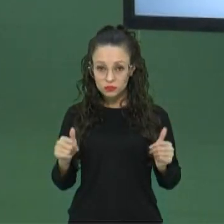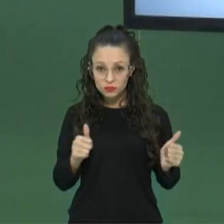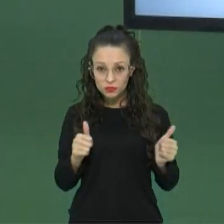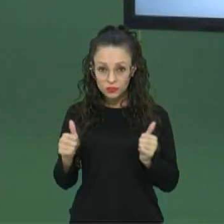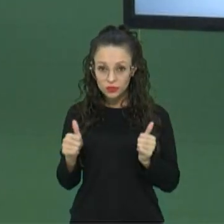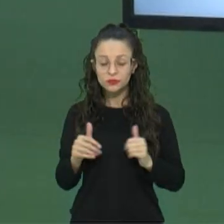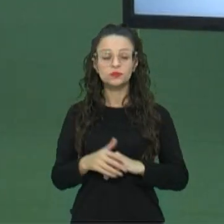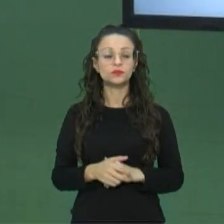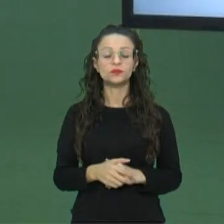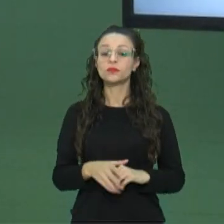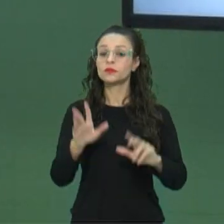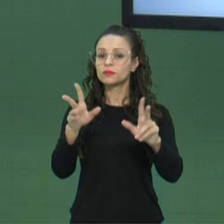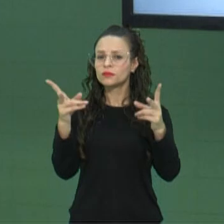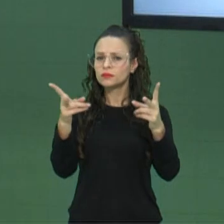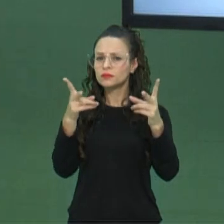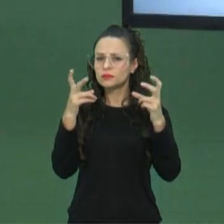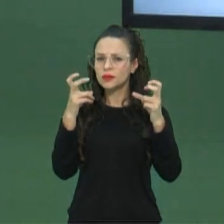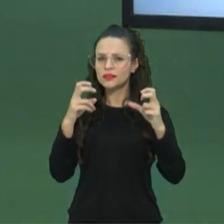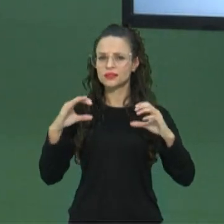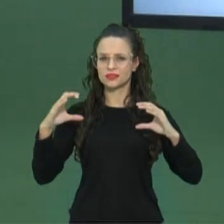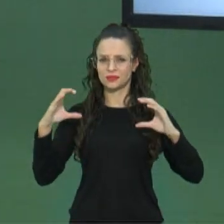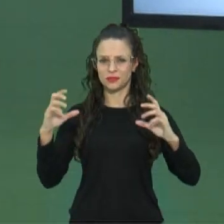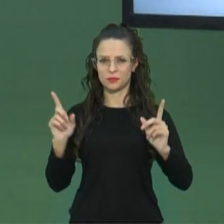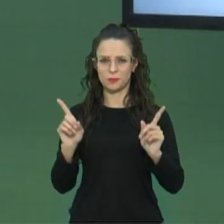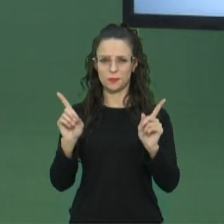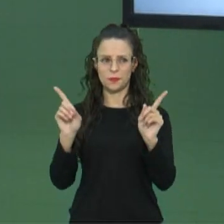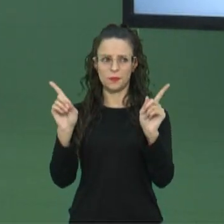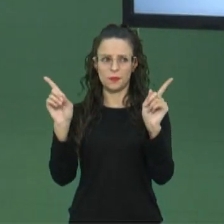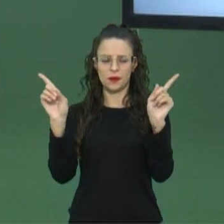Beleza? Perceba que para cima do plano